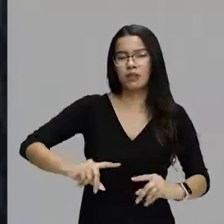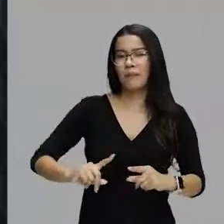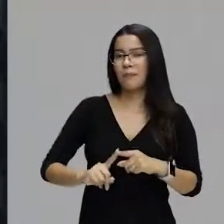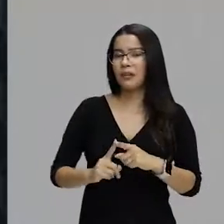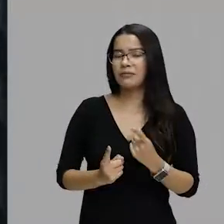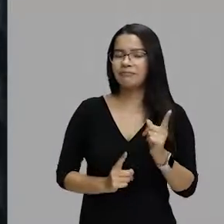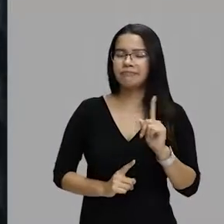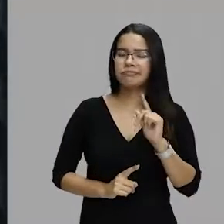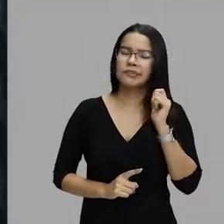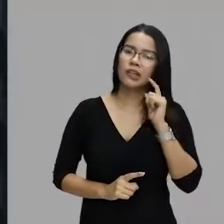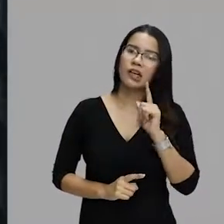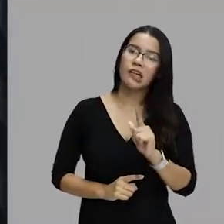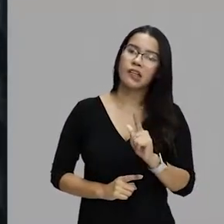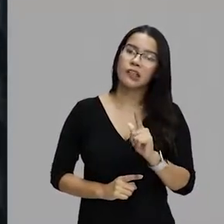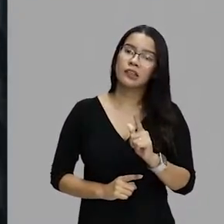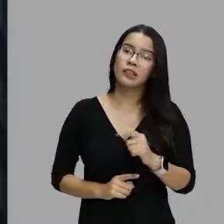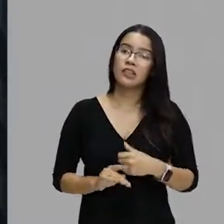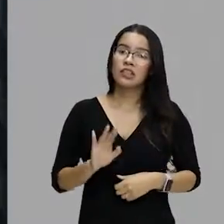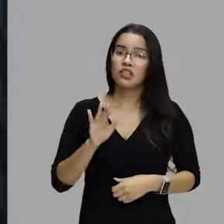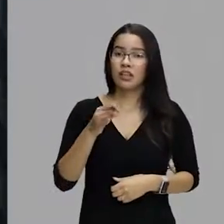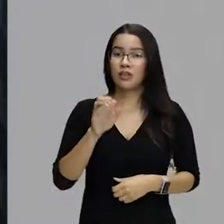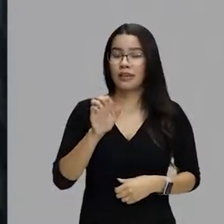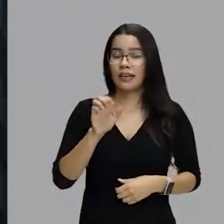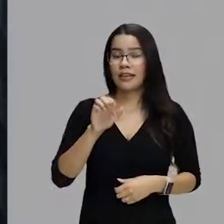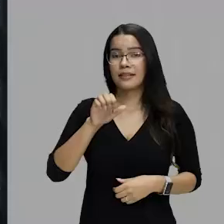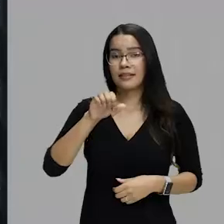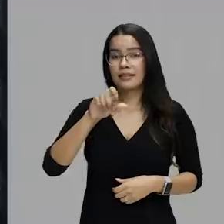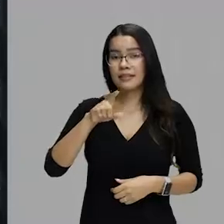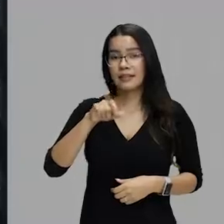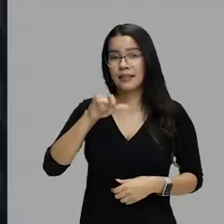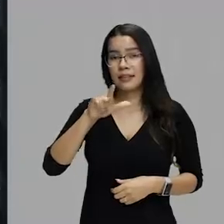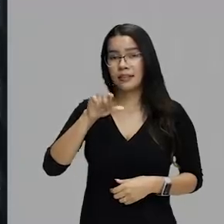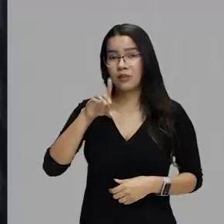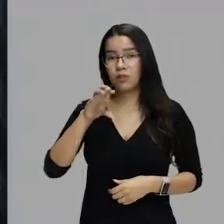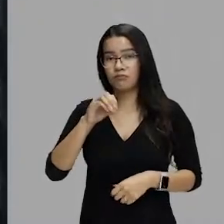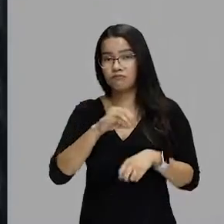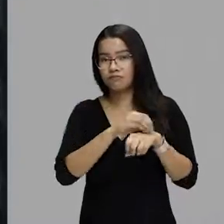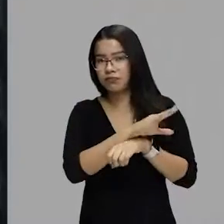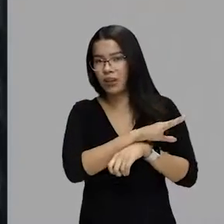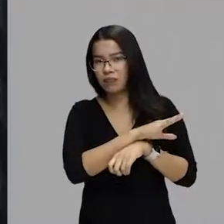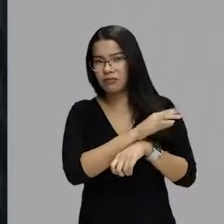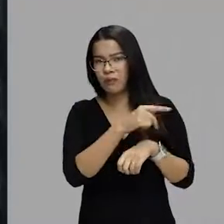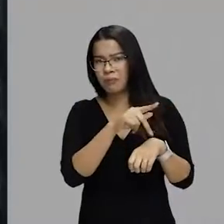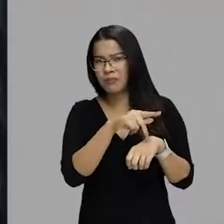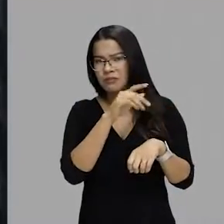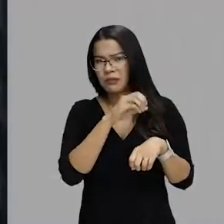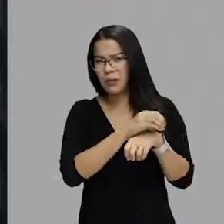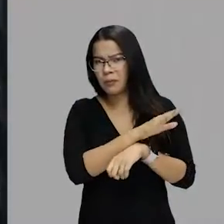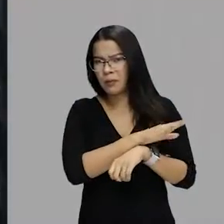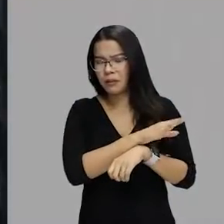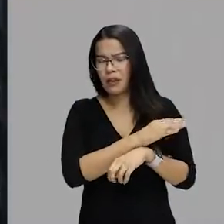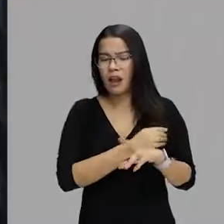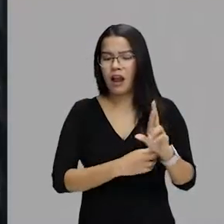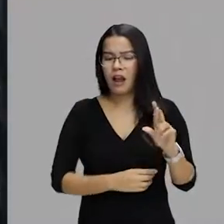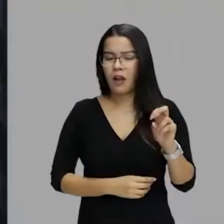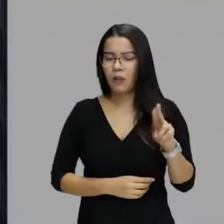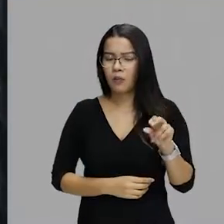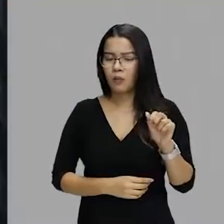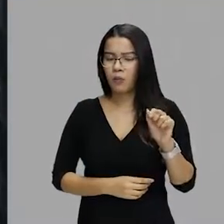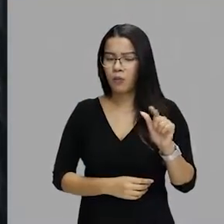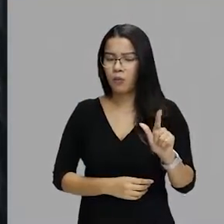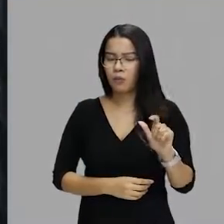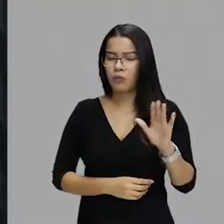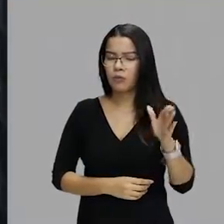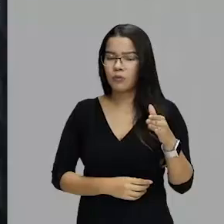E no exílio, Raul, Fidel e outros revolucionários cubanos acabaram